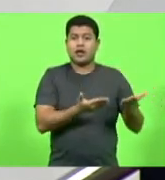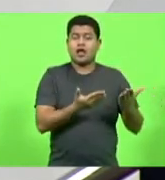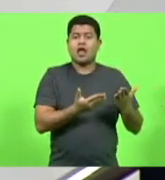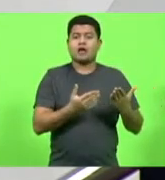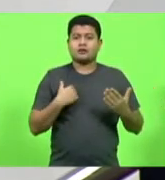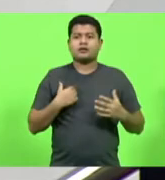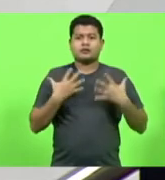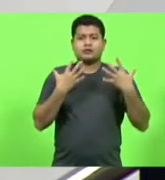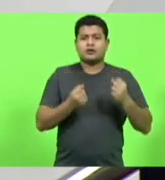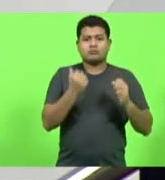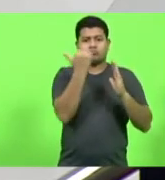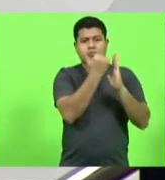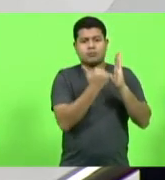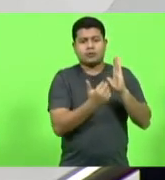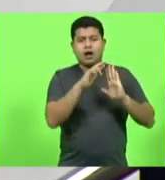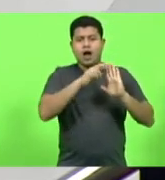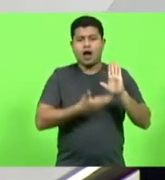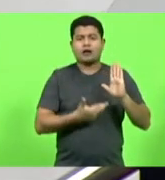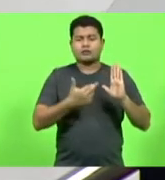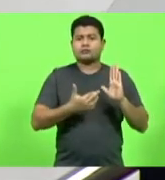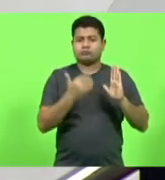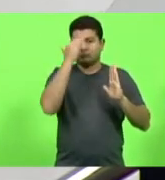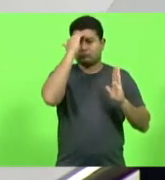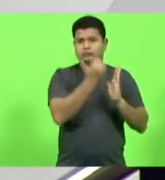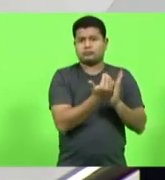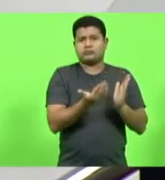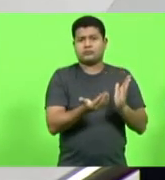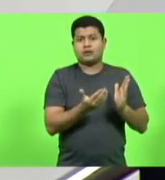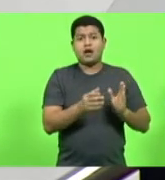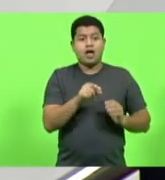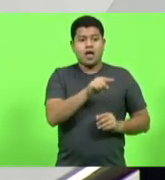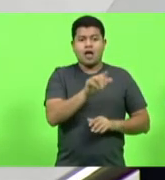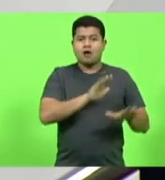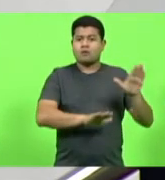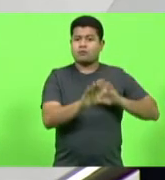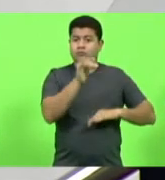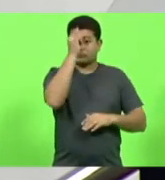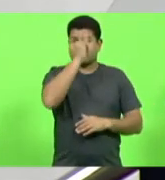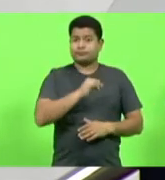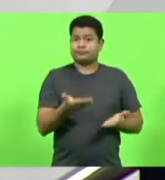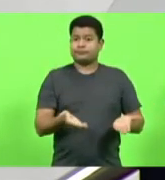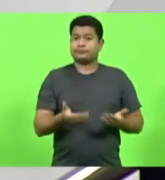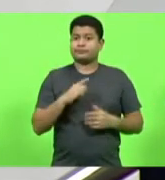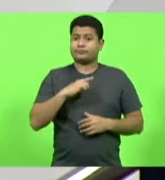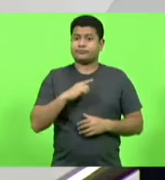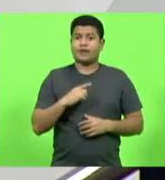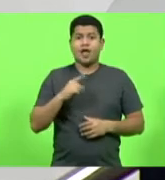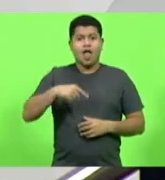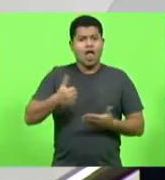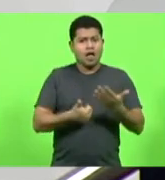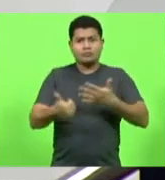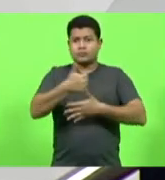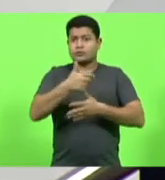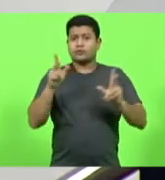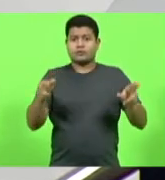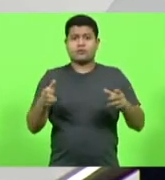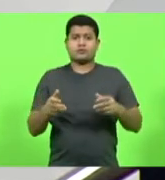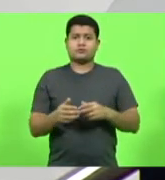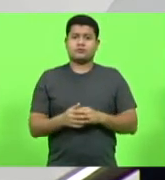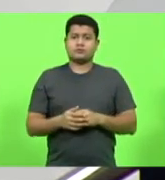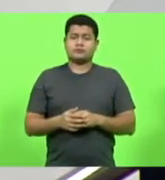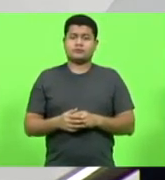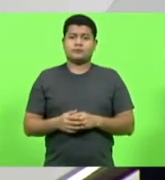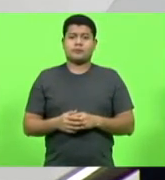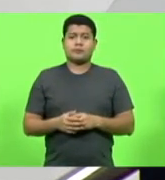protocolos, se cuidando? Eles também são prioridade. O trabalhador é prioridade. E daí eu quero